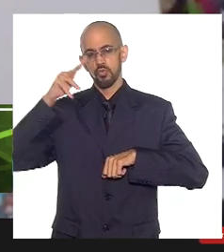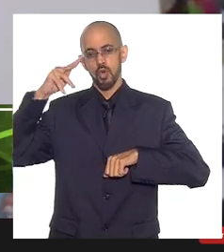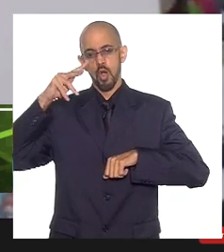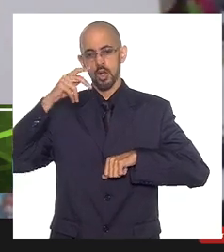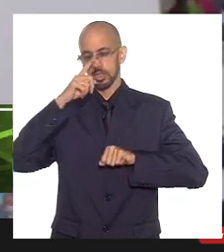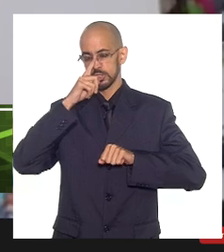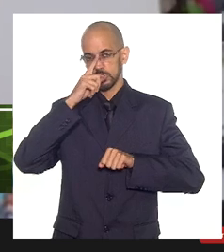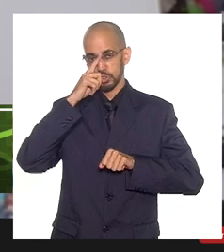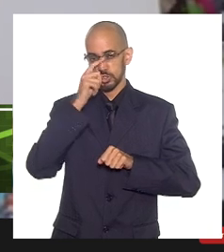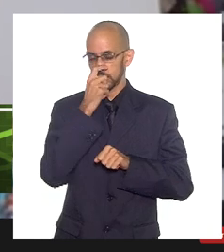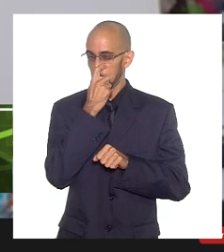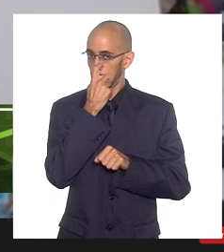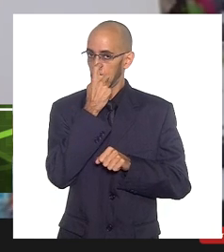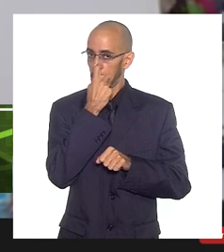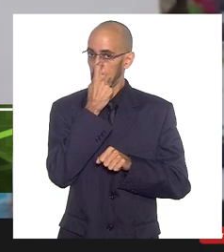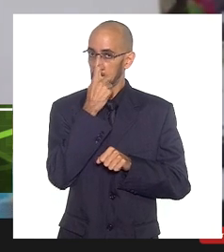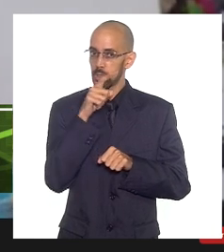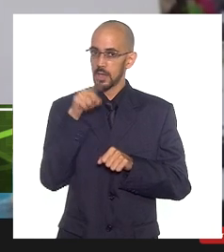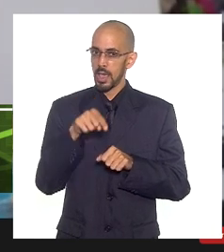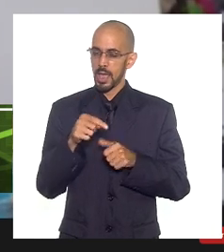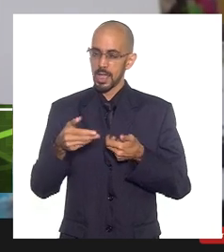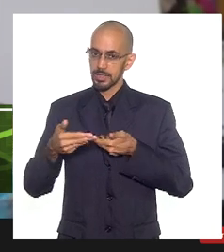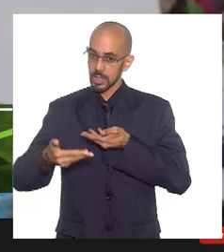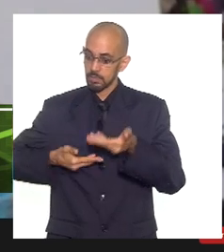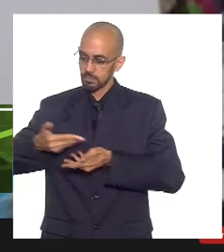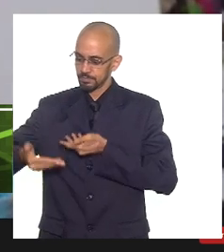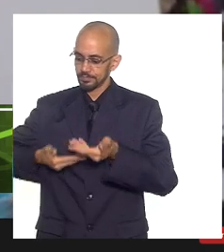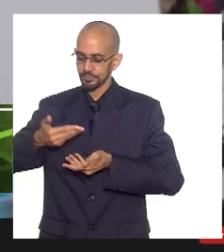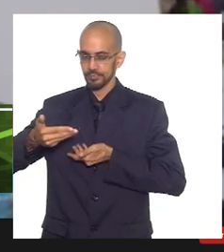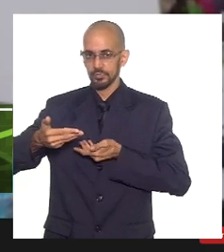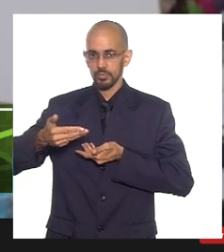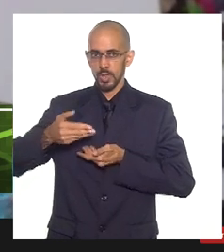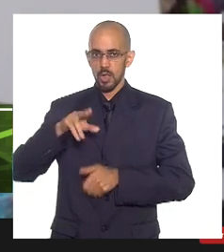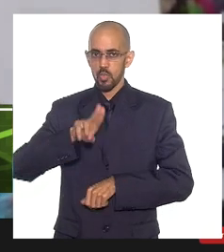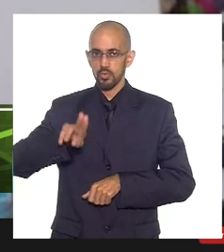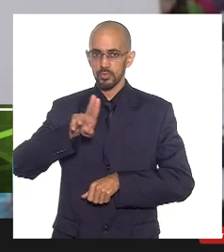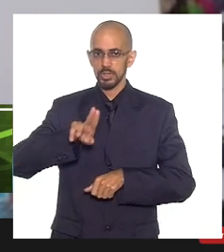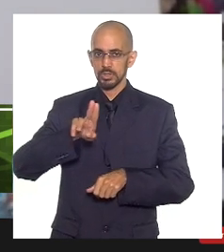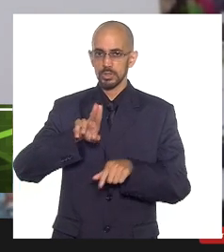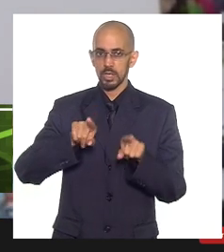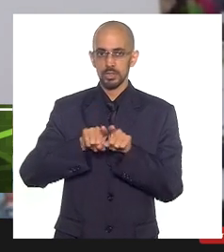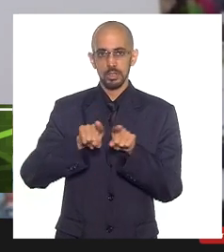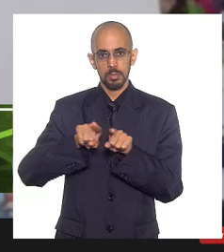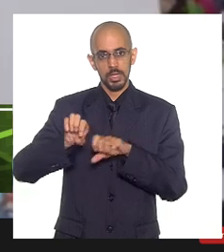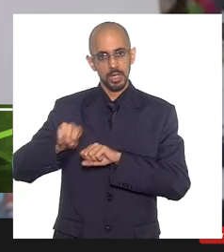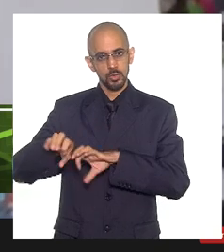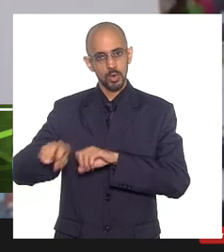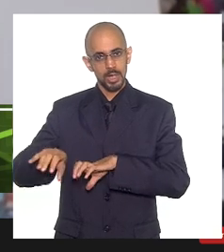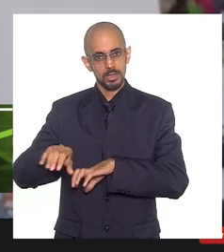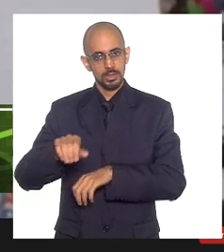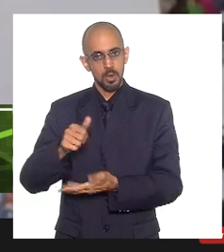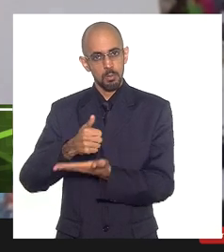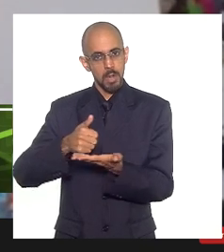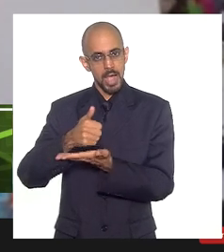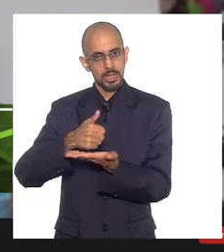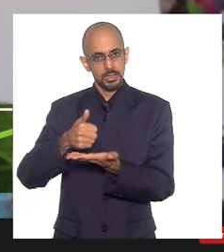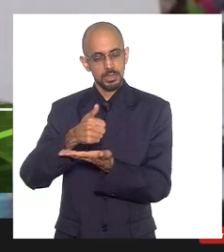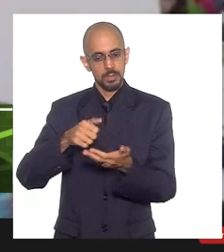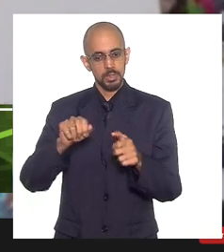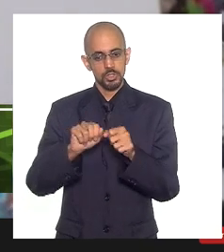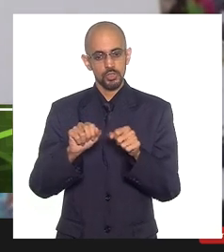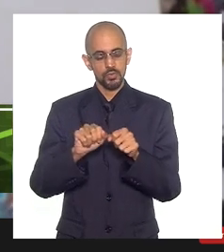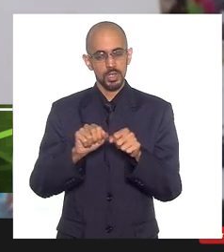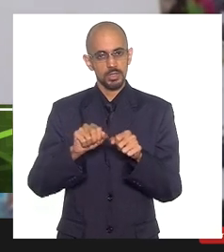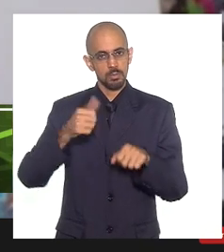articulação da universidade com as redes de educação básica para a gente mapear inventariar e